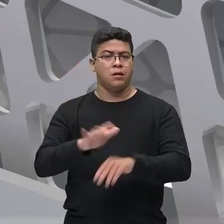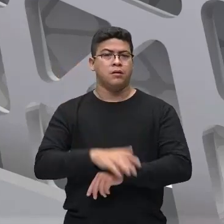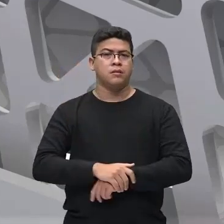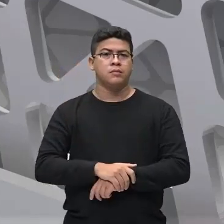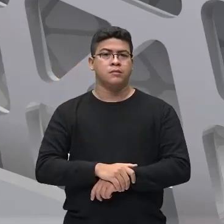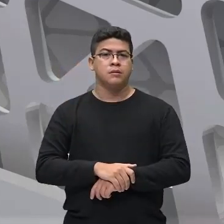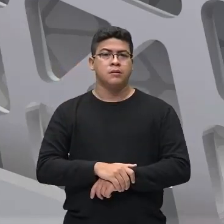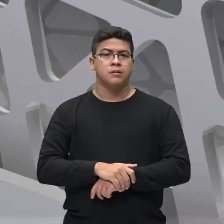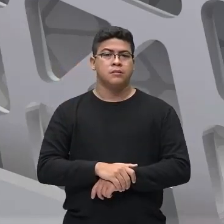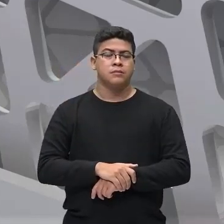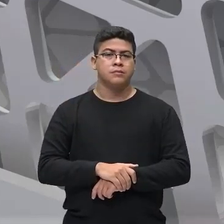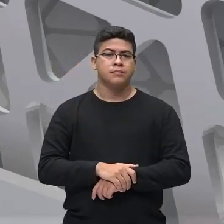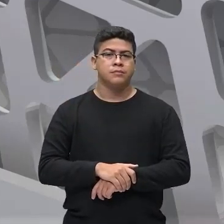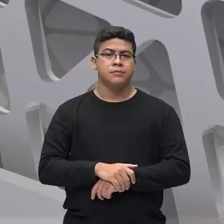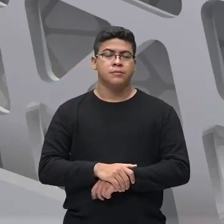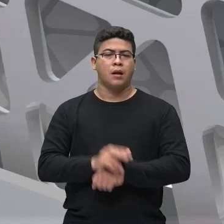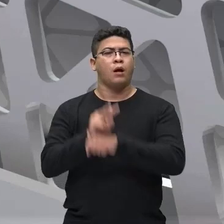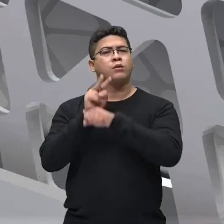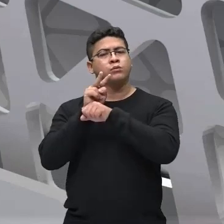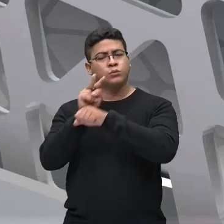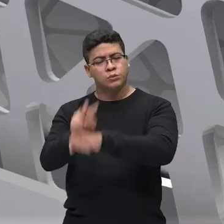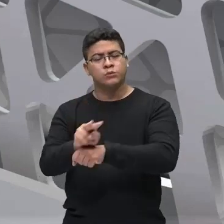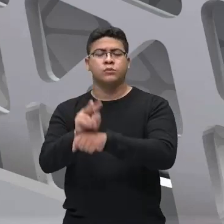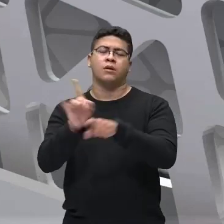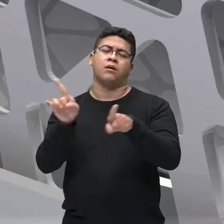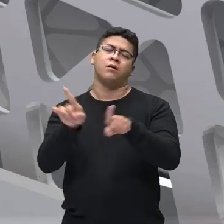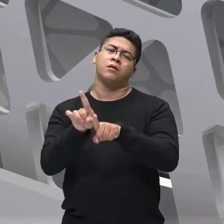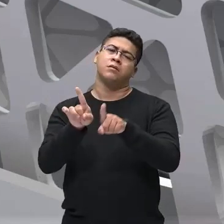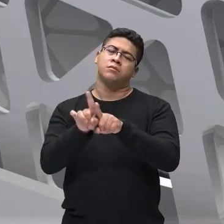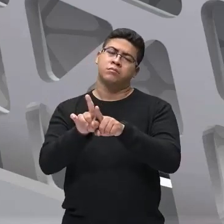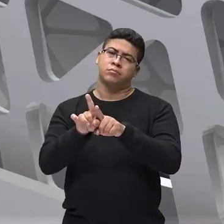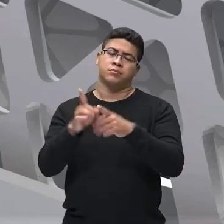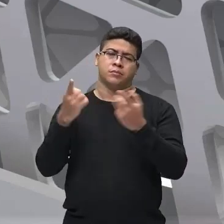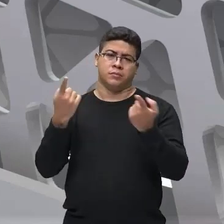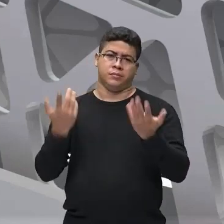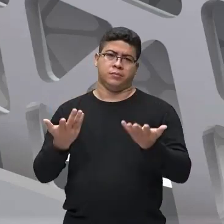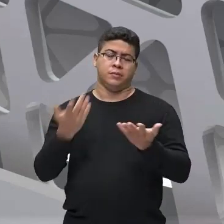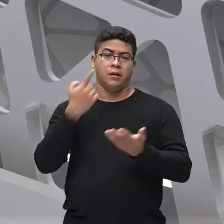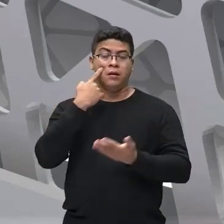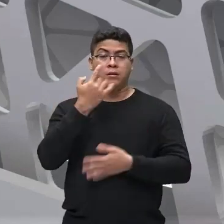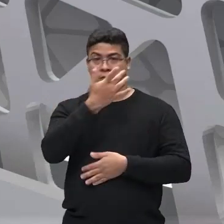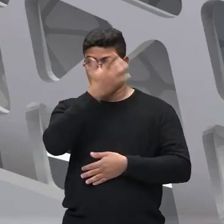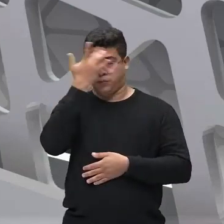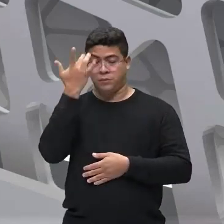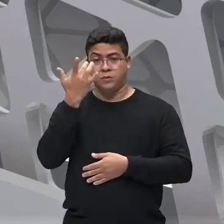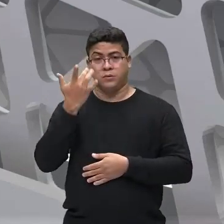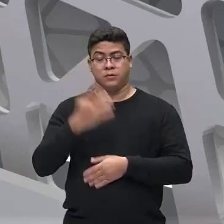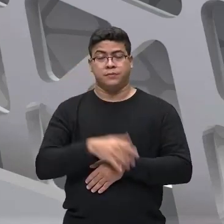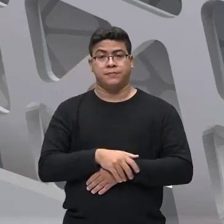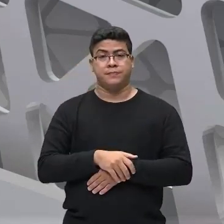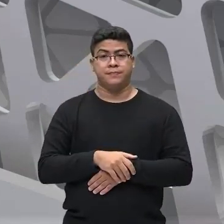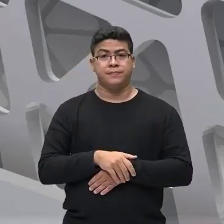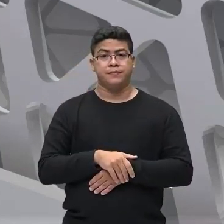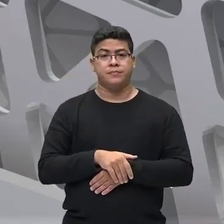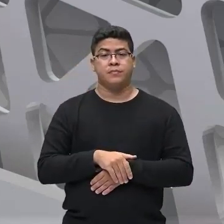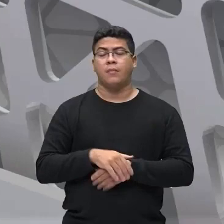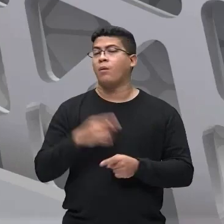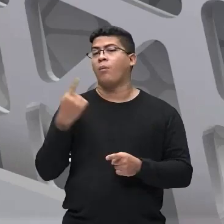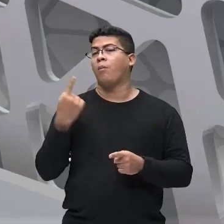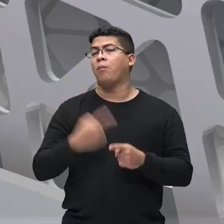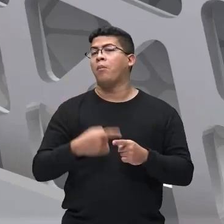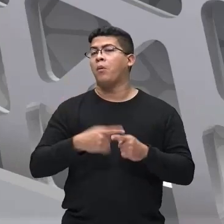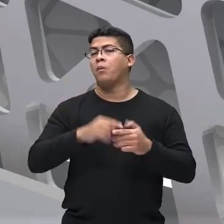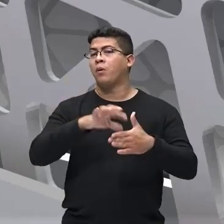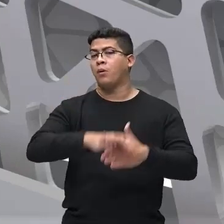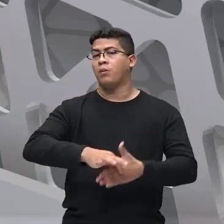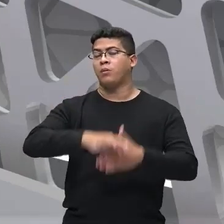com essas situações estressantes da modernidade. Agora vamos ver por que ele é considerado um